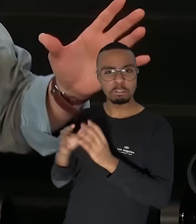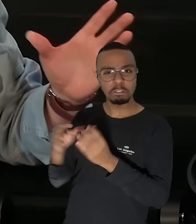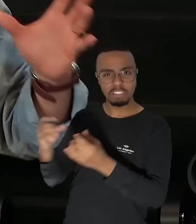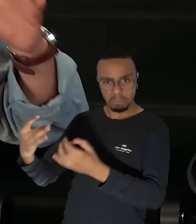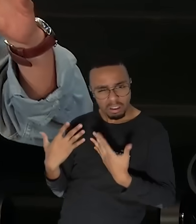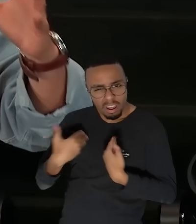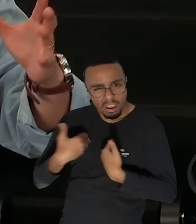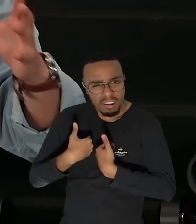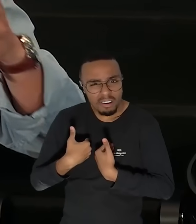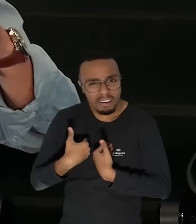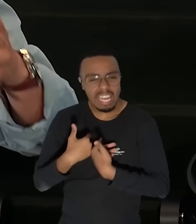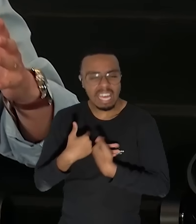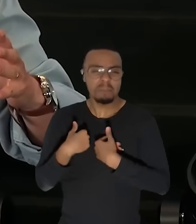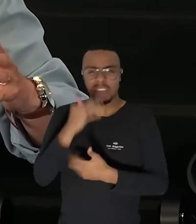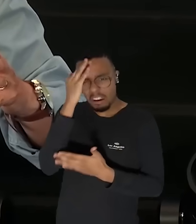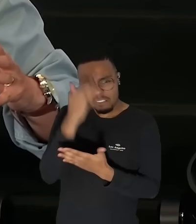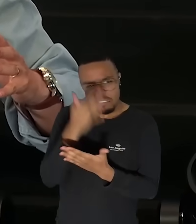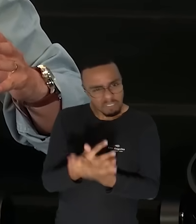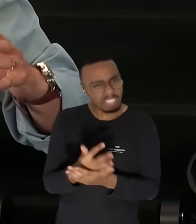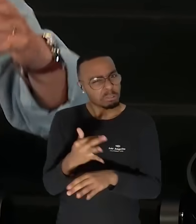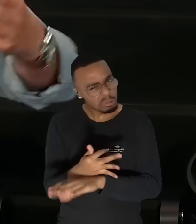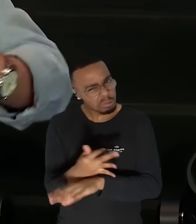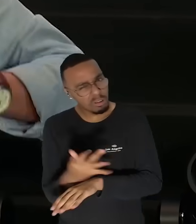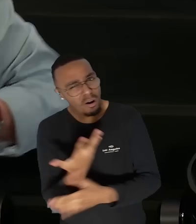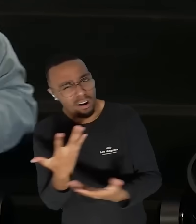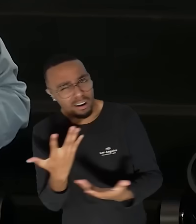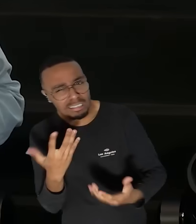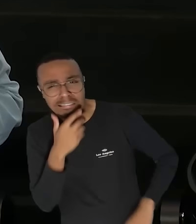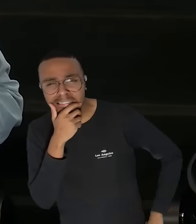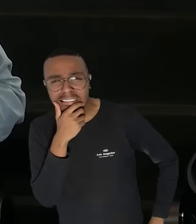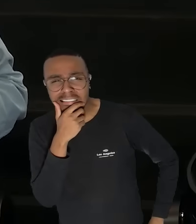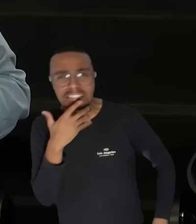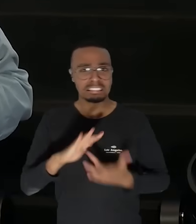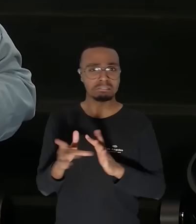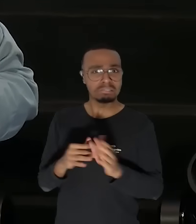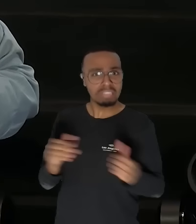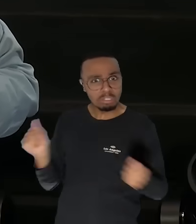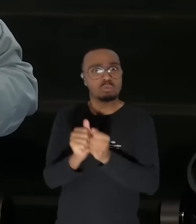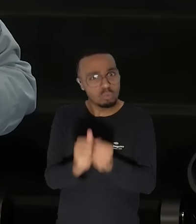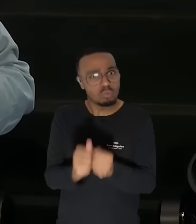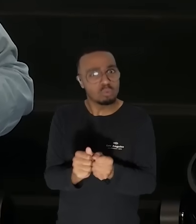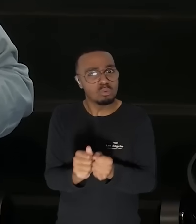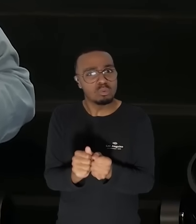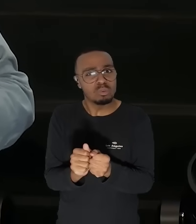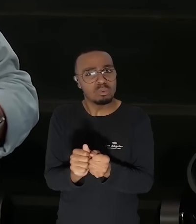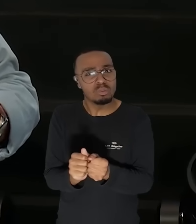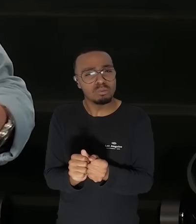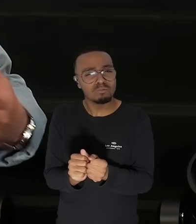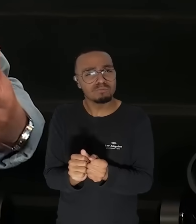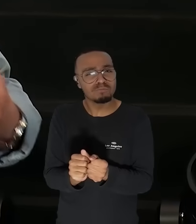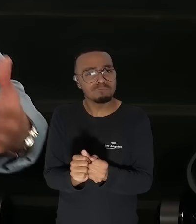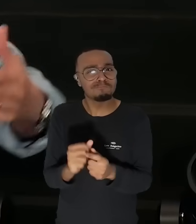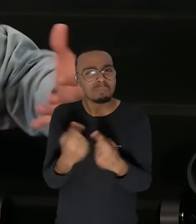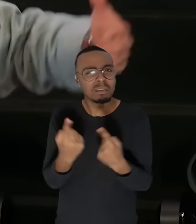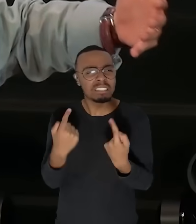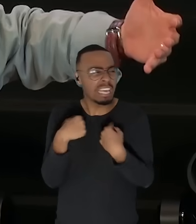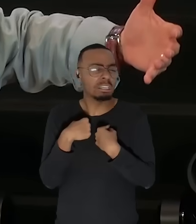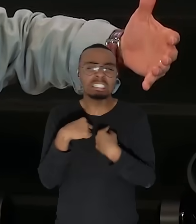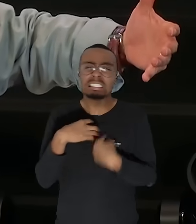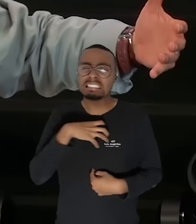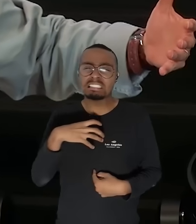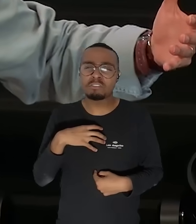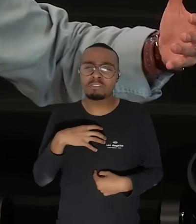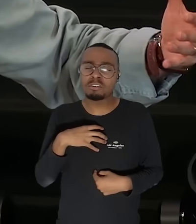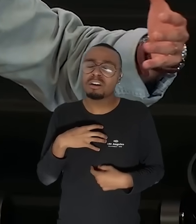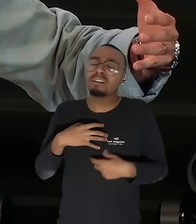Será que a minha fé reage a isso? Jesus está no barco, mas a qualquer momento eu vou me